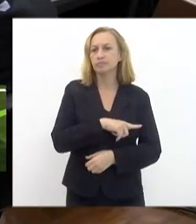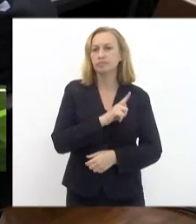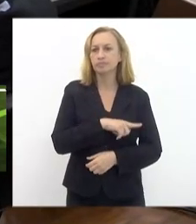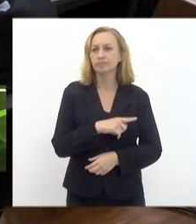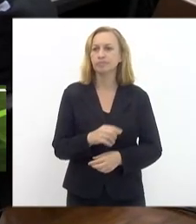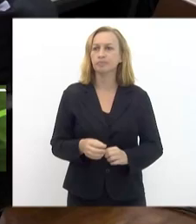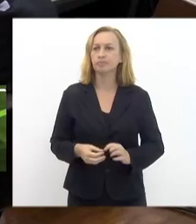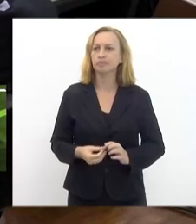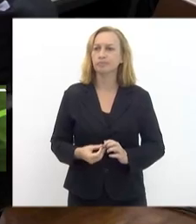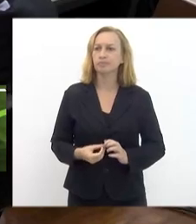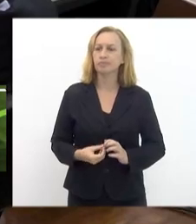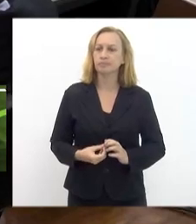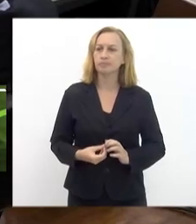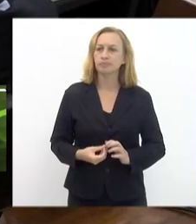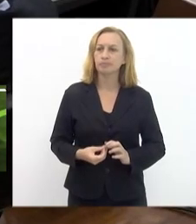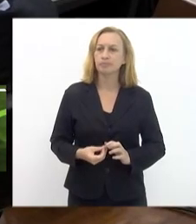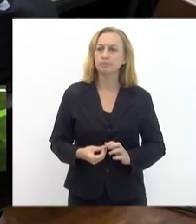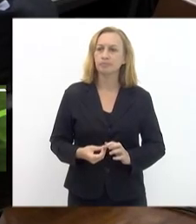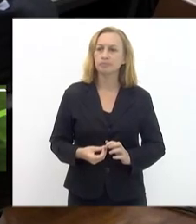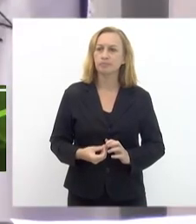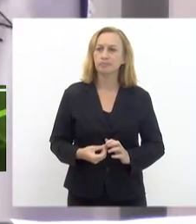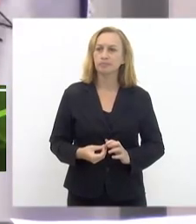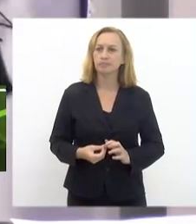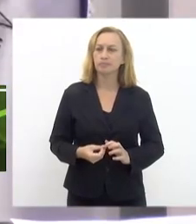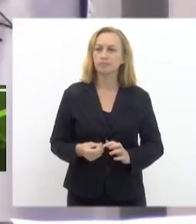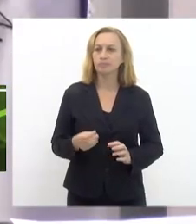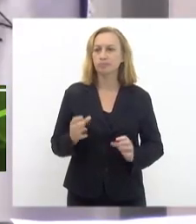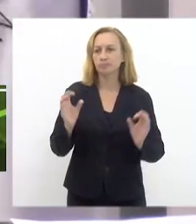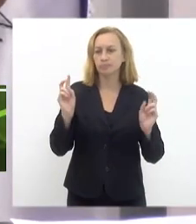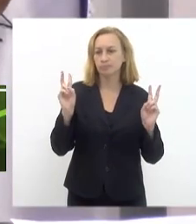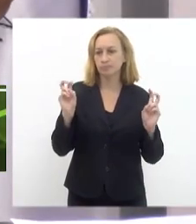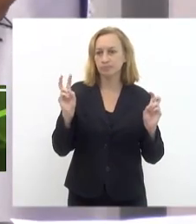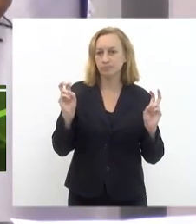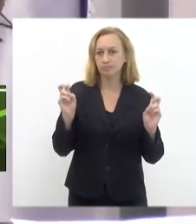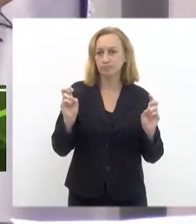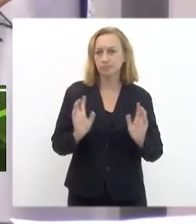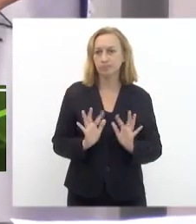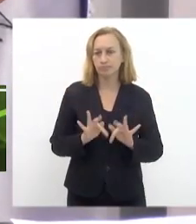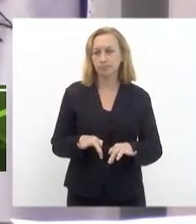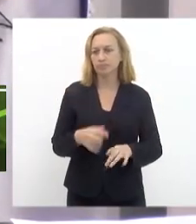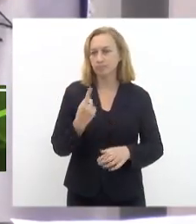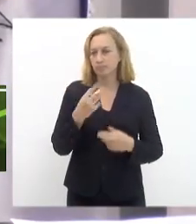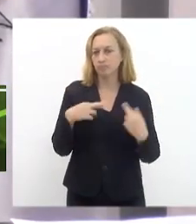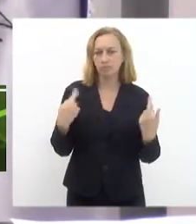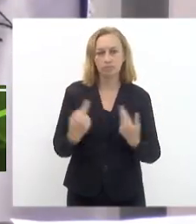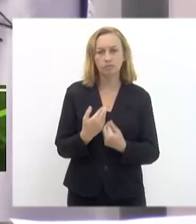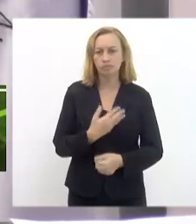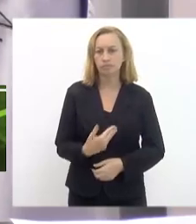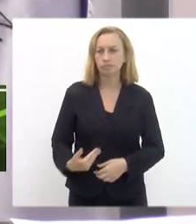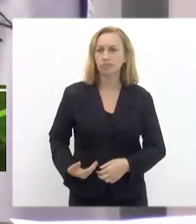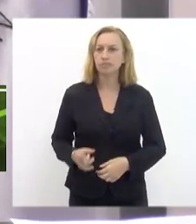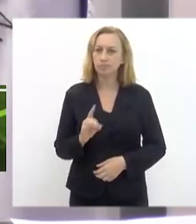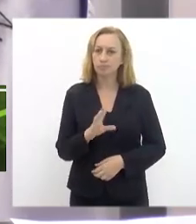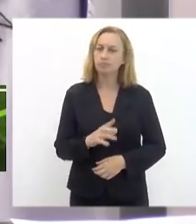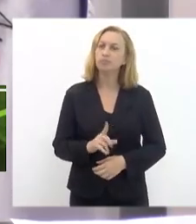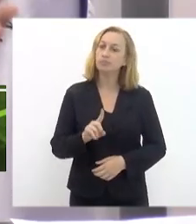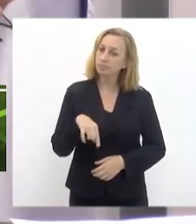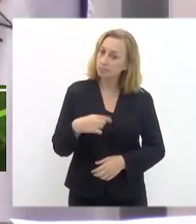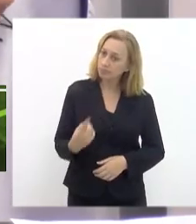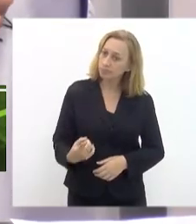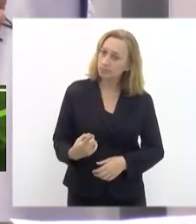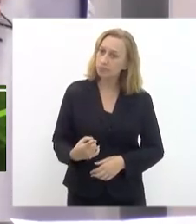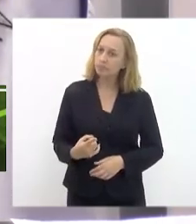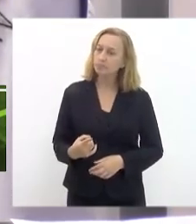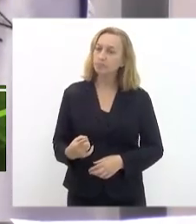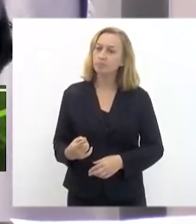porque é evidente que esse assunto não se esgota numa audiência pública a gente vai depois